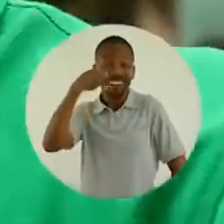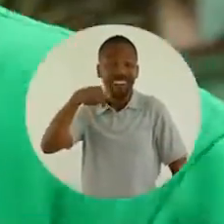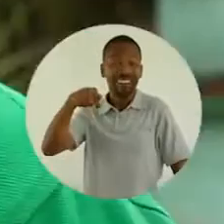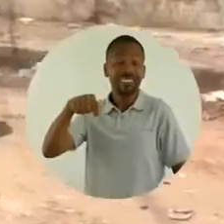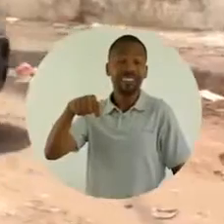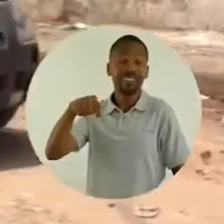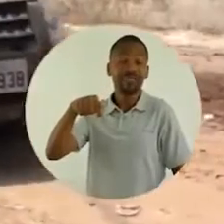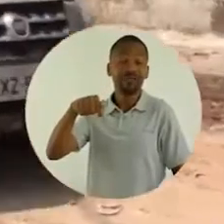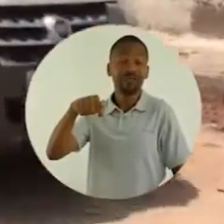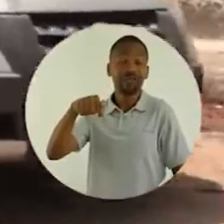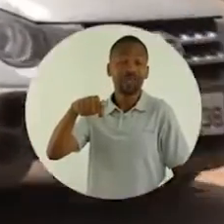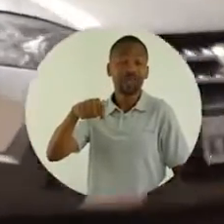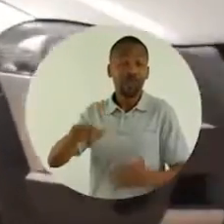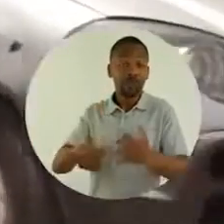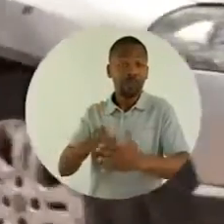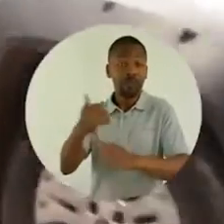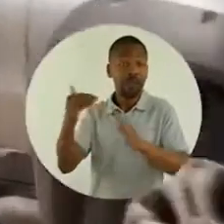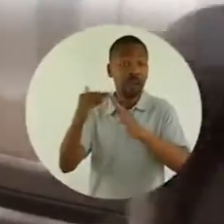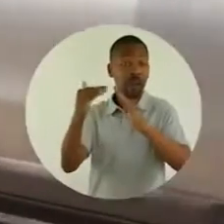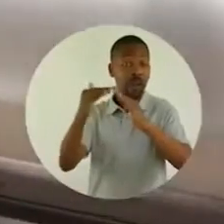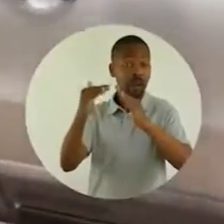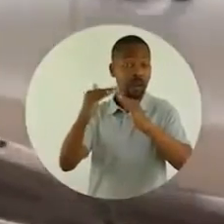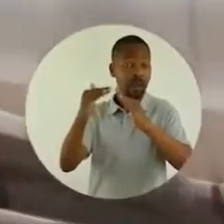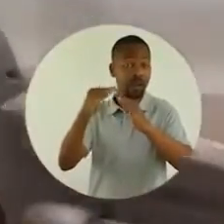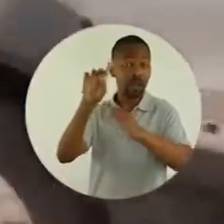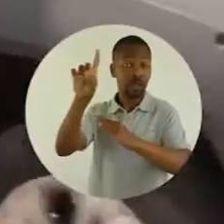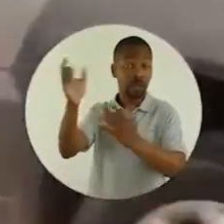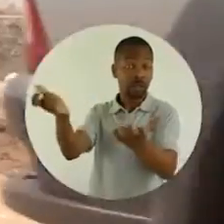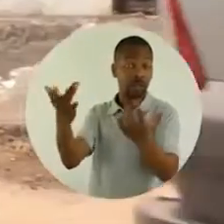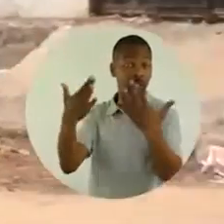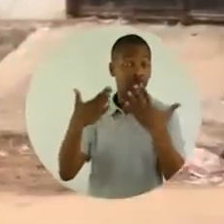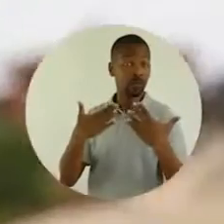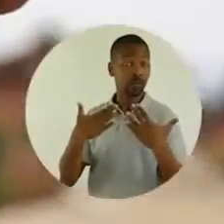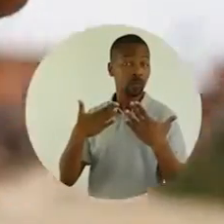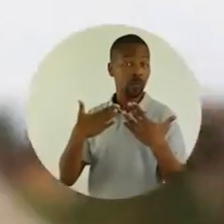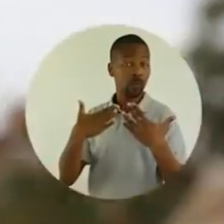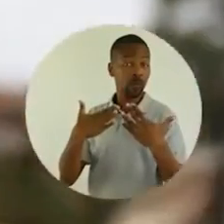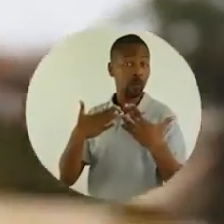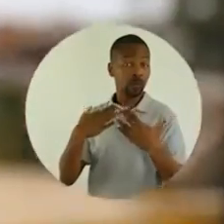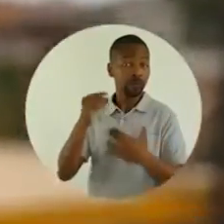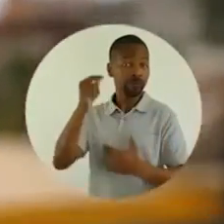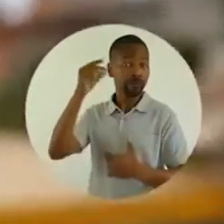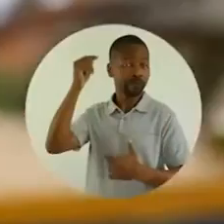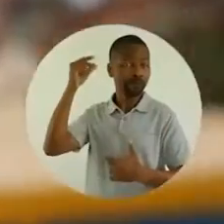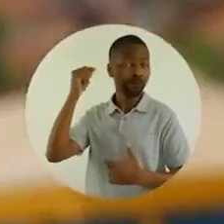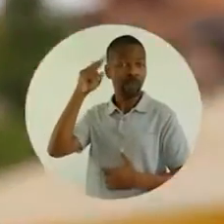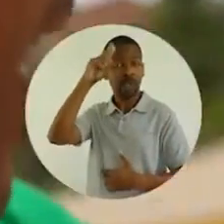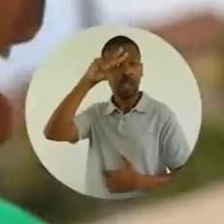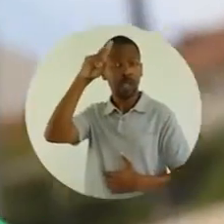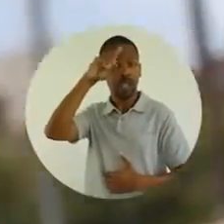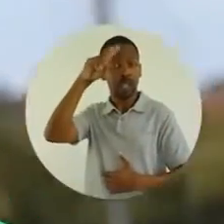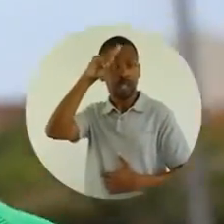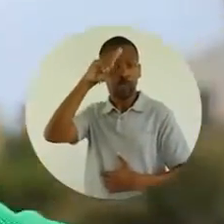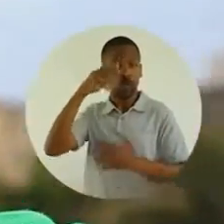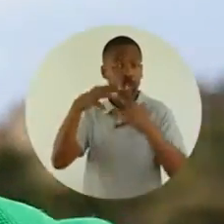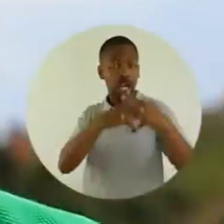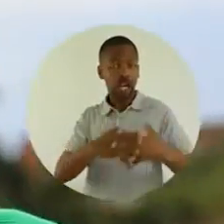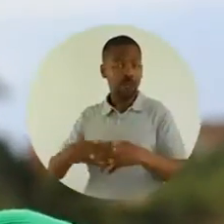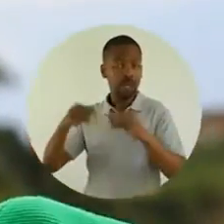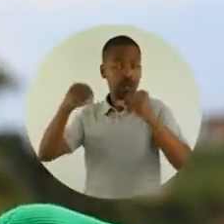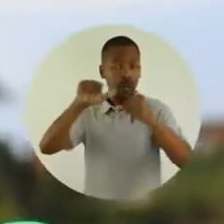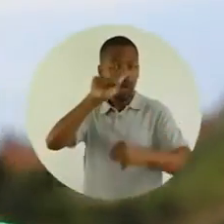Aqui foi a minha primeira casa, né? Que Deus me abençoou. Fiz aqui na época, eu lembro quando eu tava aterrando isso